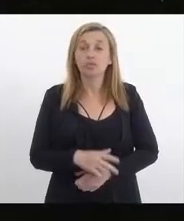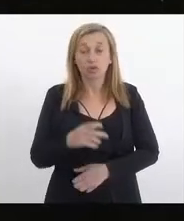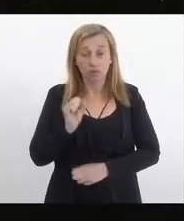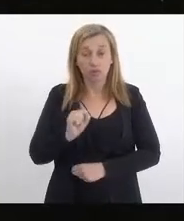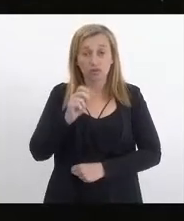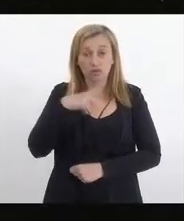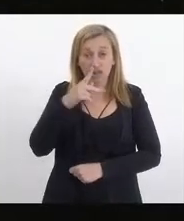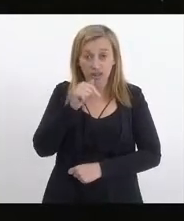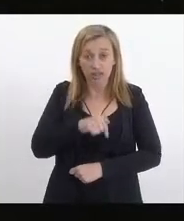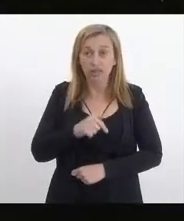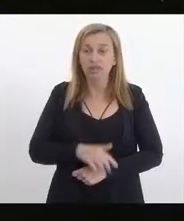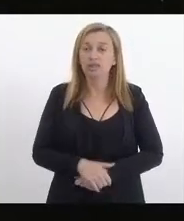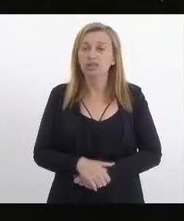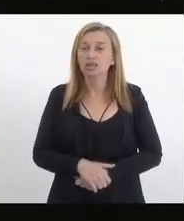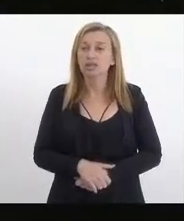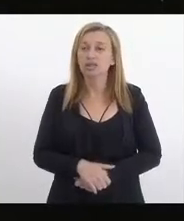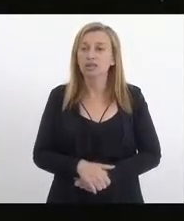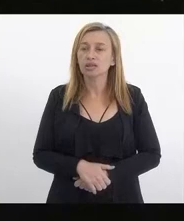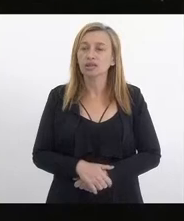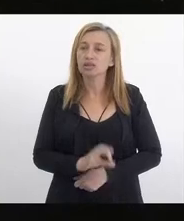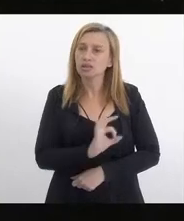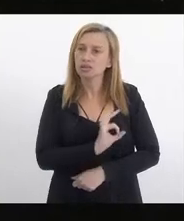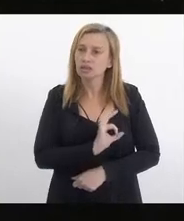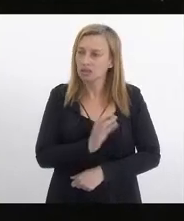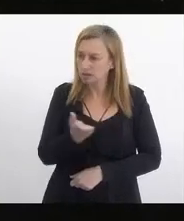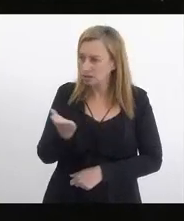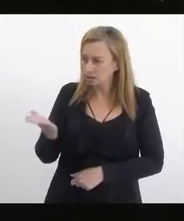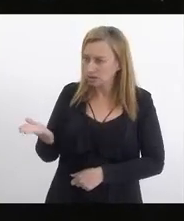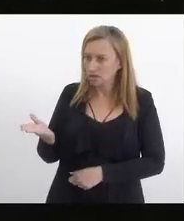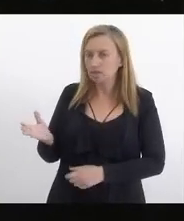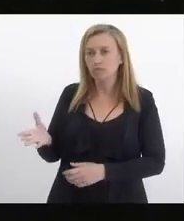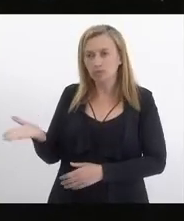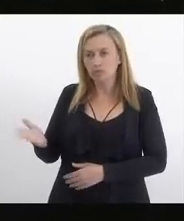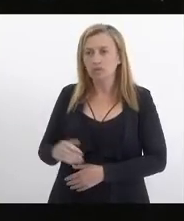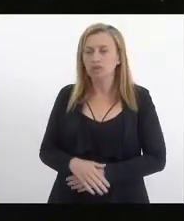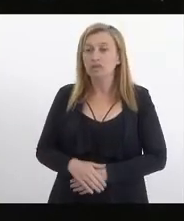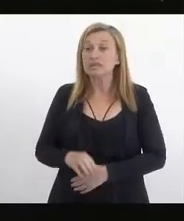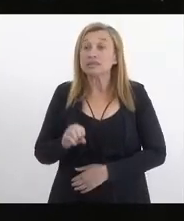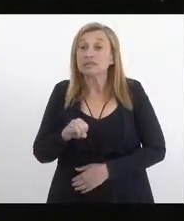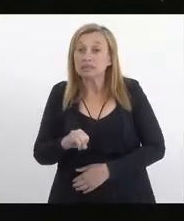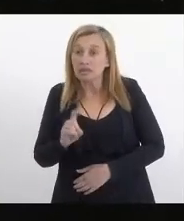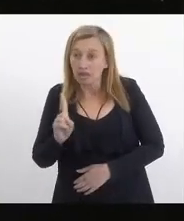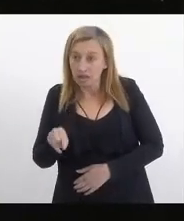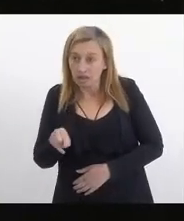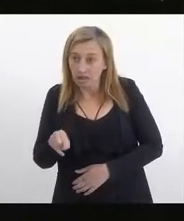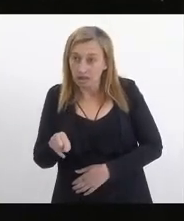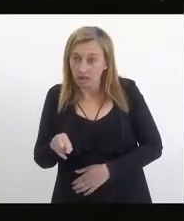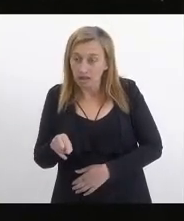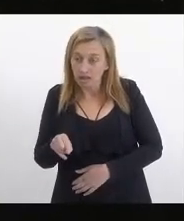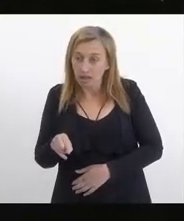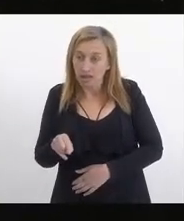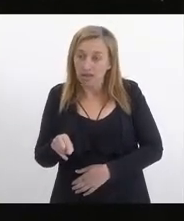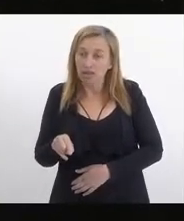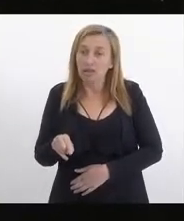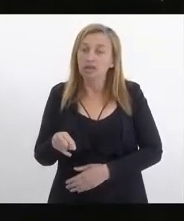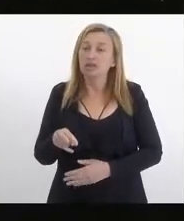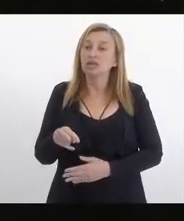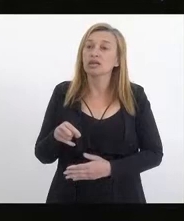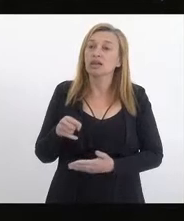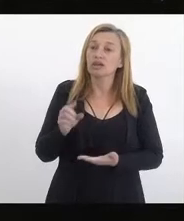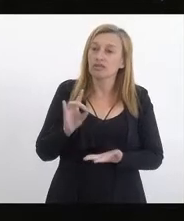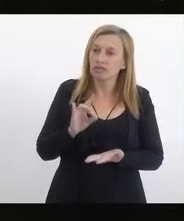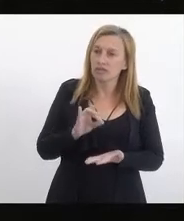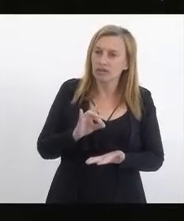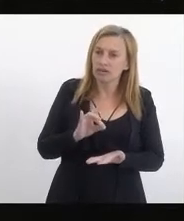aqui é esses policiais, se é que for confirmado